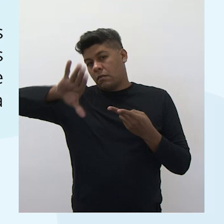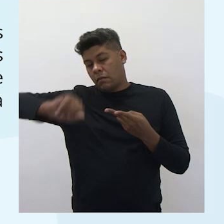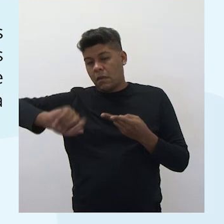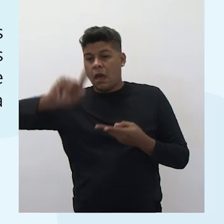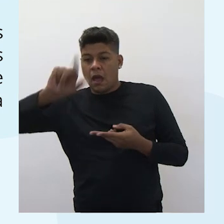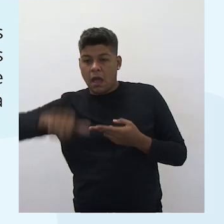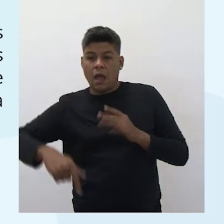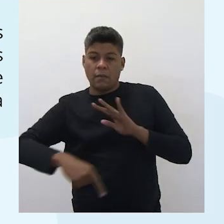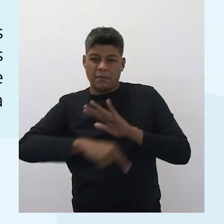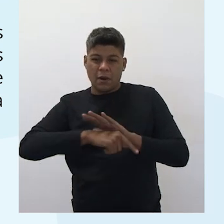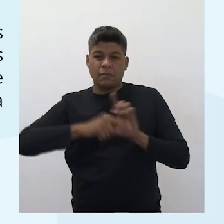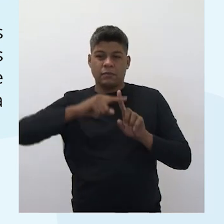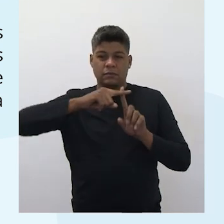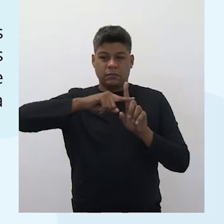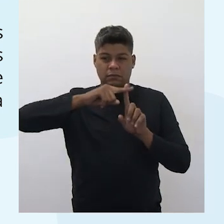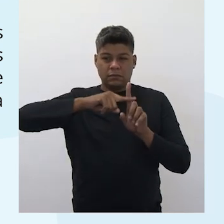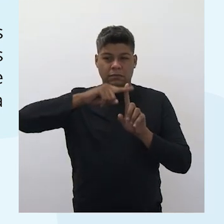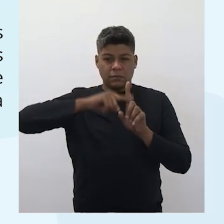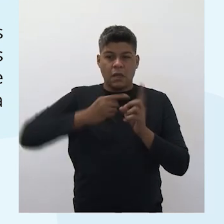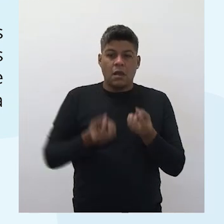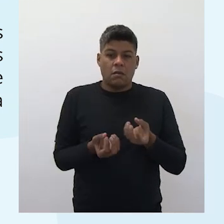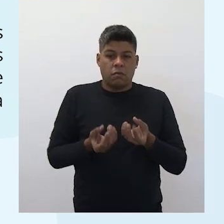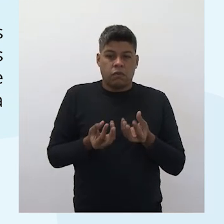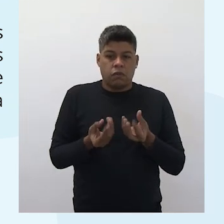questão de temperatura, ebulição,